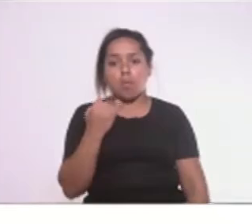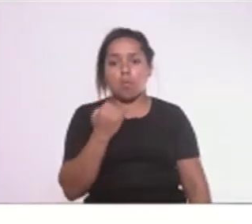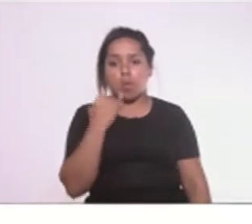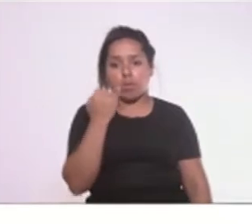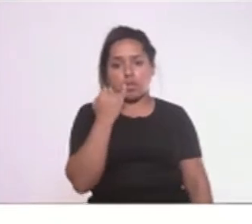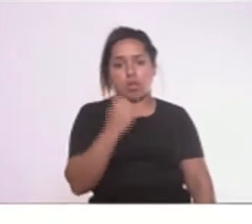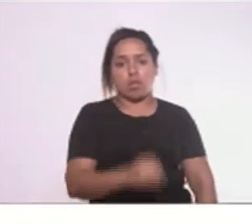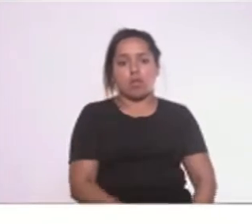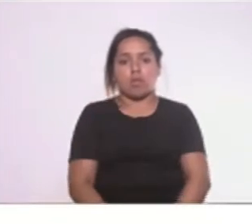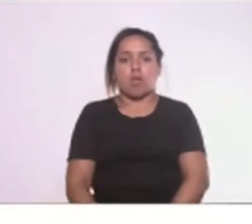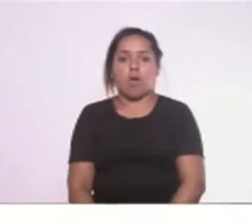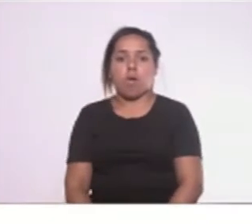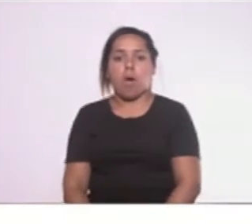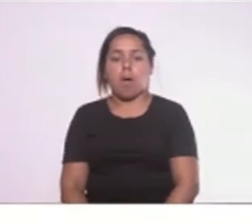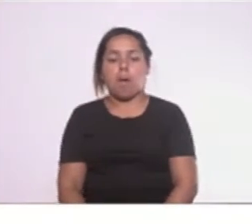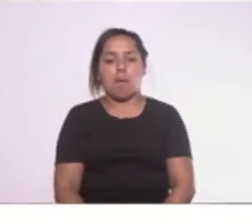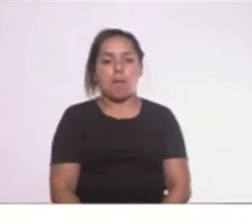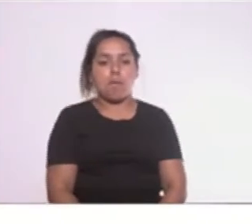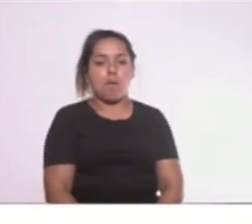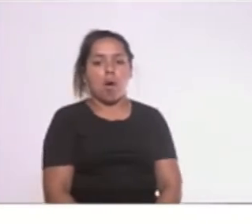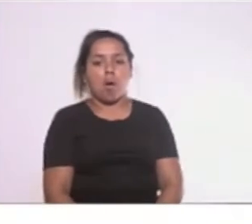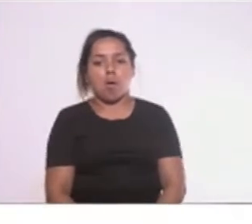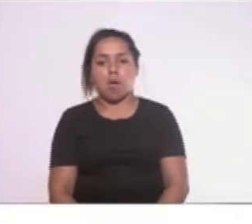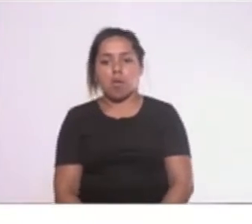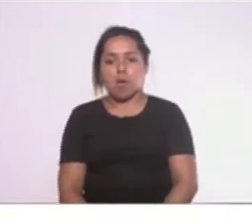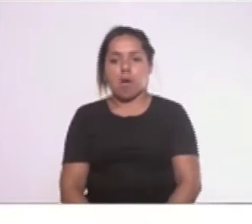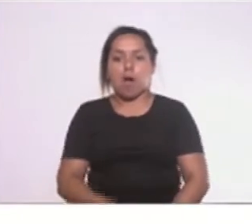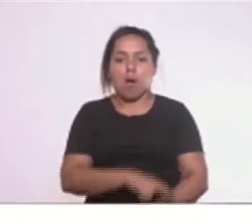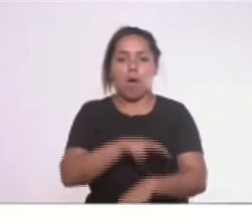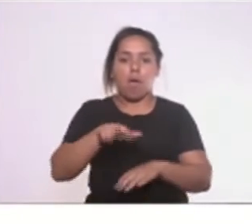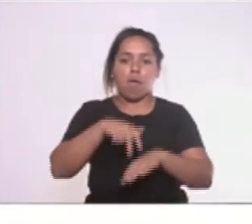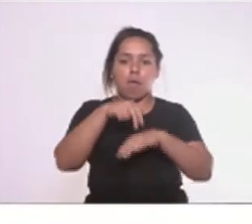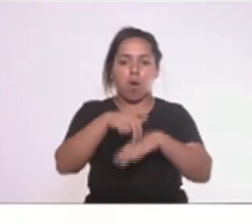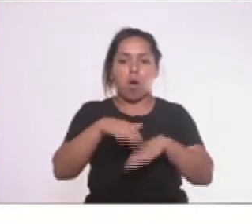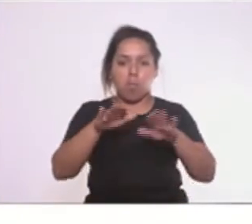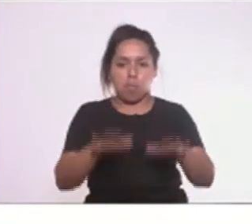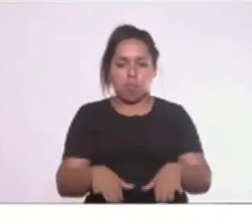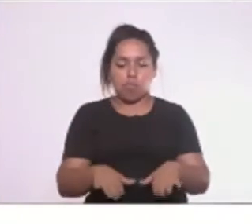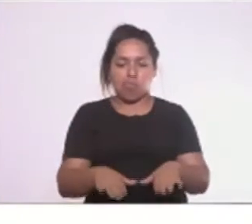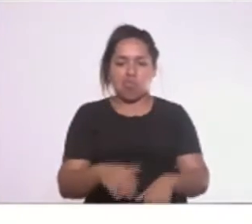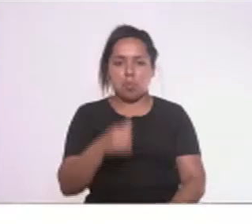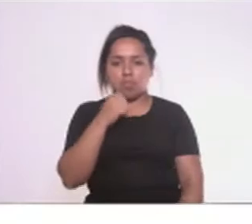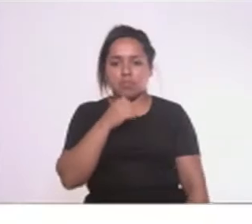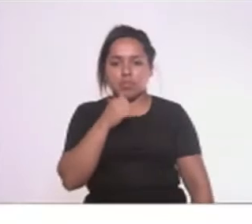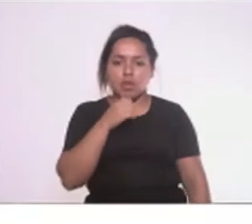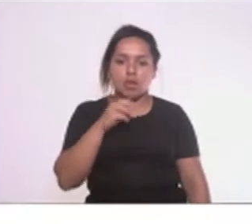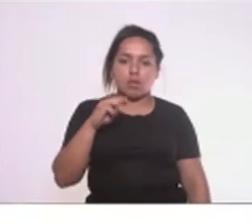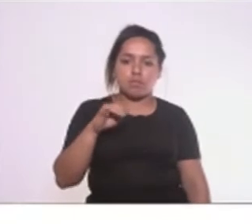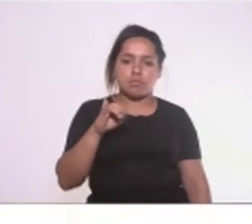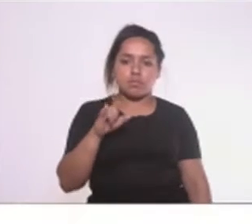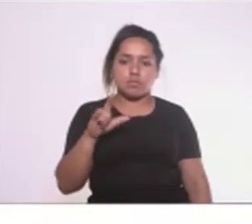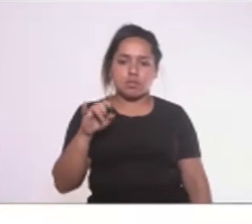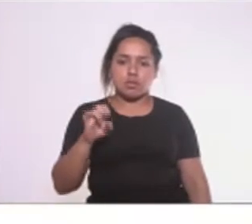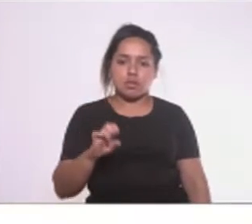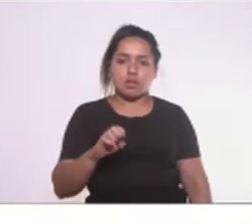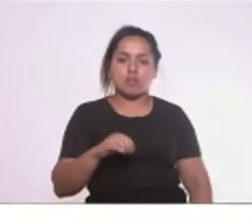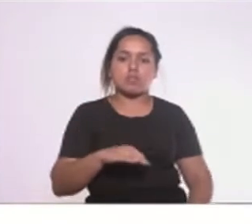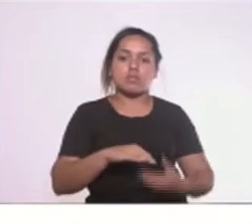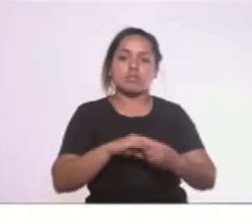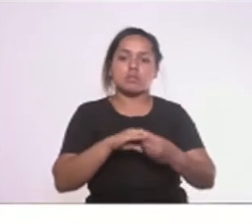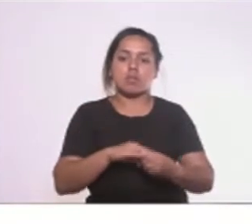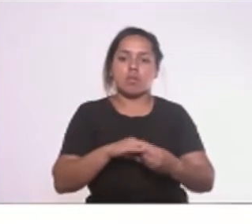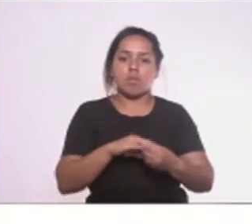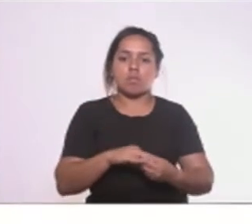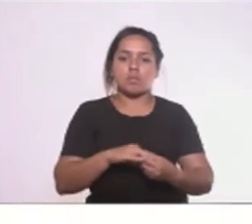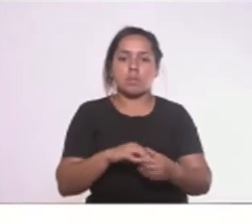também manifesta essa postura. Eu quero saudar aqui o Rodrigo Abel, saudar a Milena, enfim, e quero completar dizendo que também o